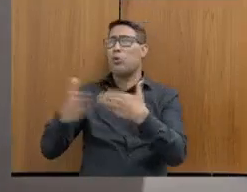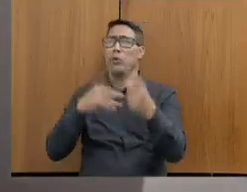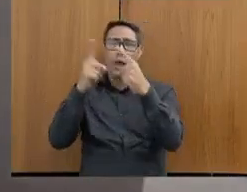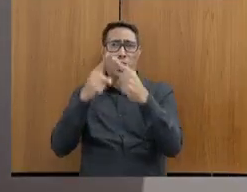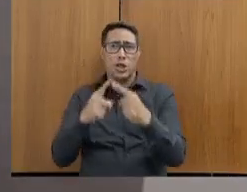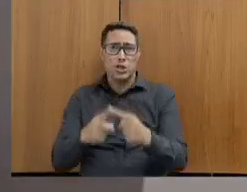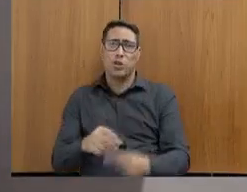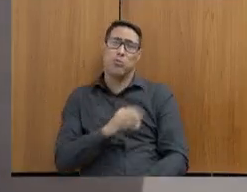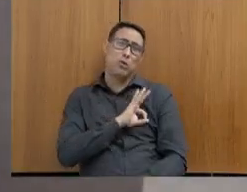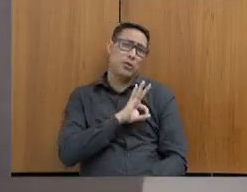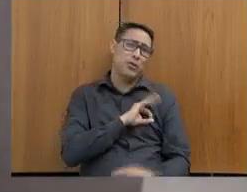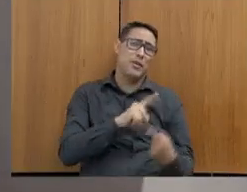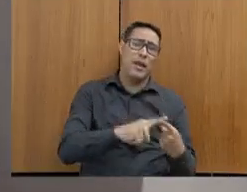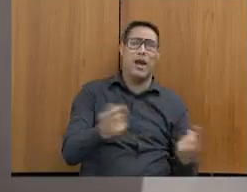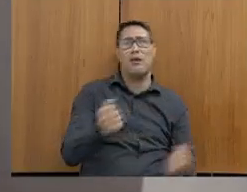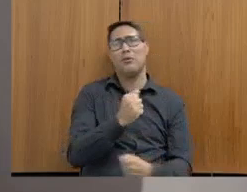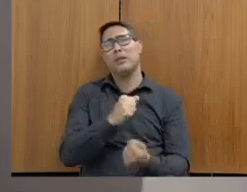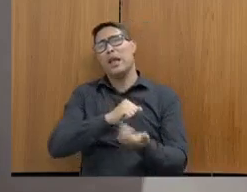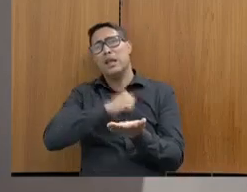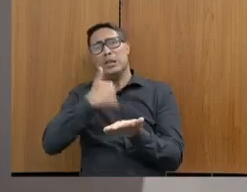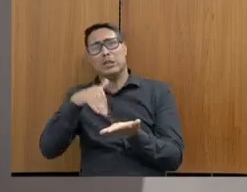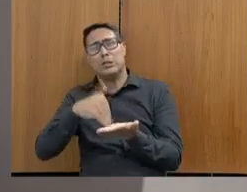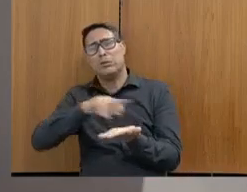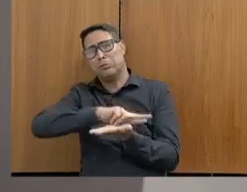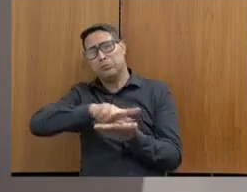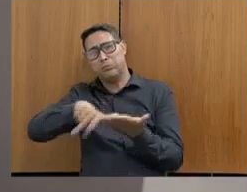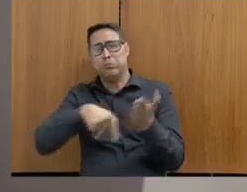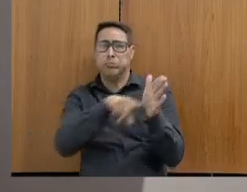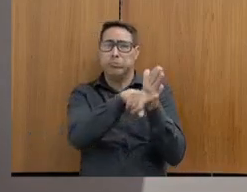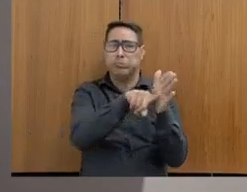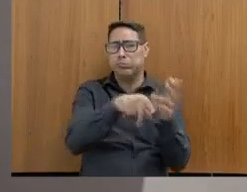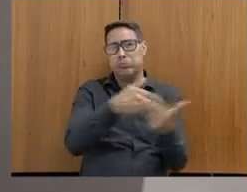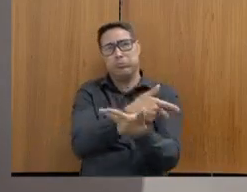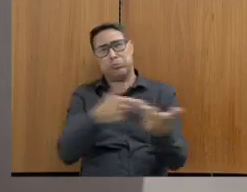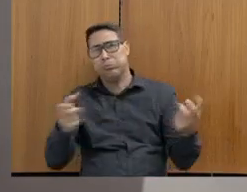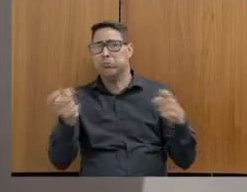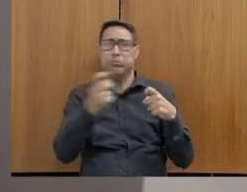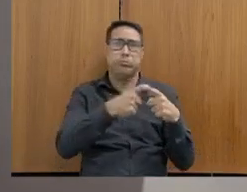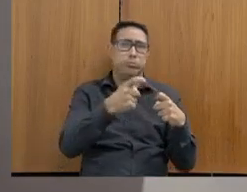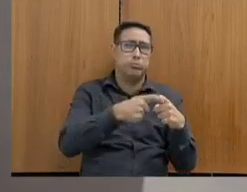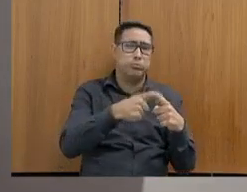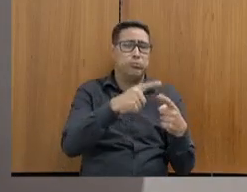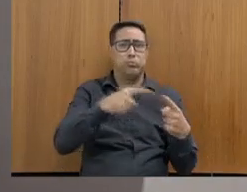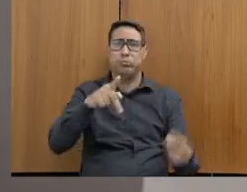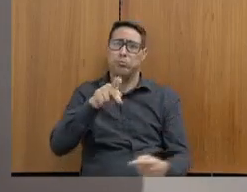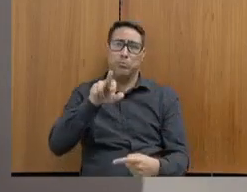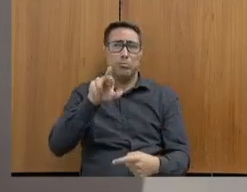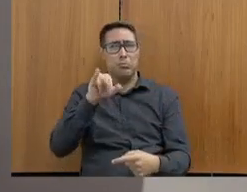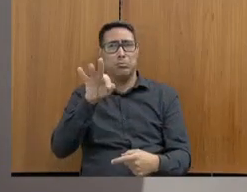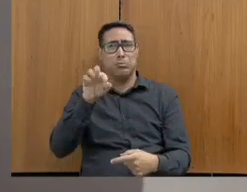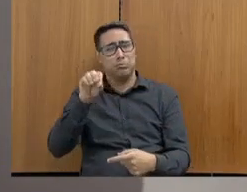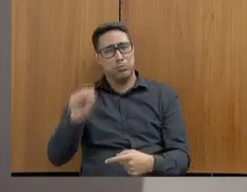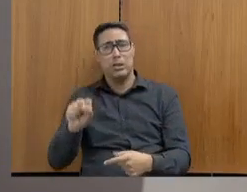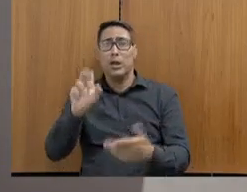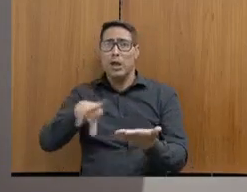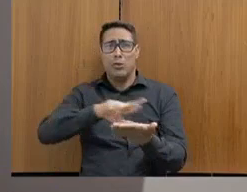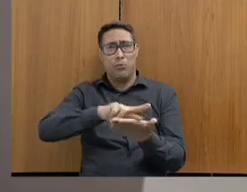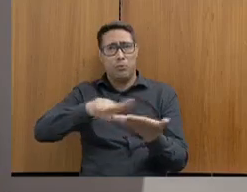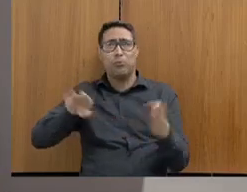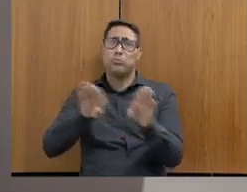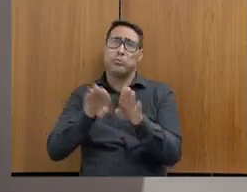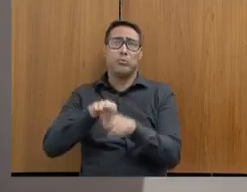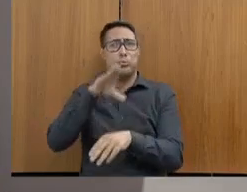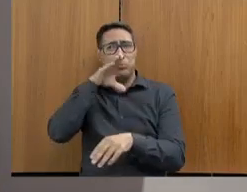Delegados de polícia escrivães de polícia investigadores de polícia médicos legistas criminais além né dos Servidores